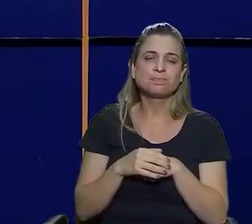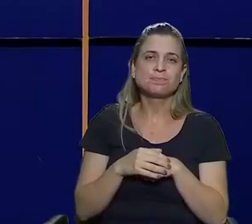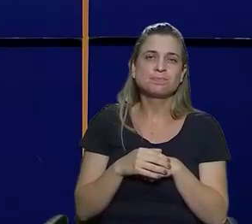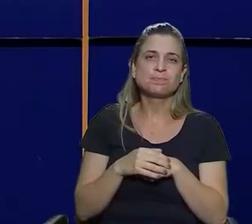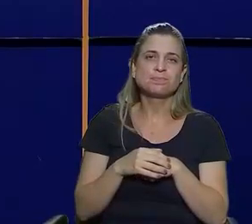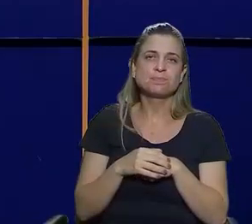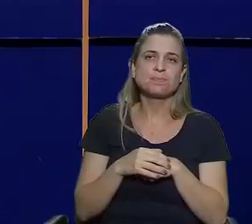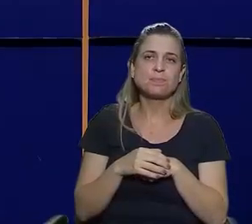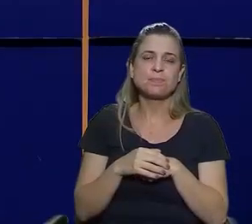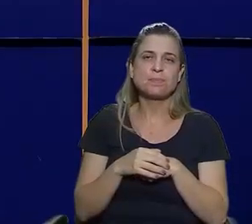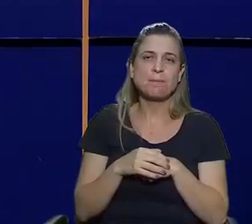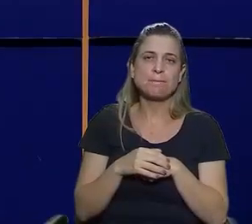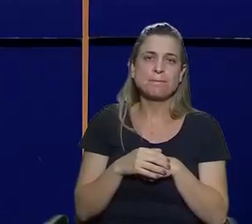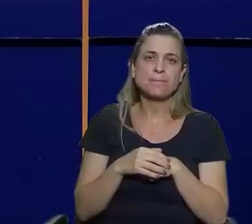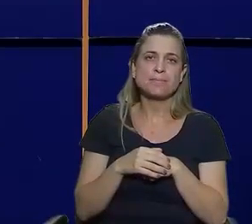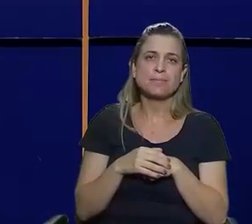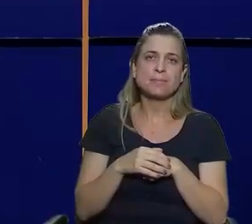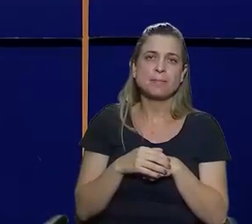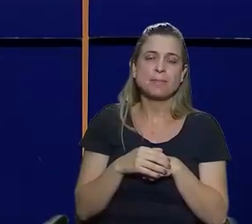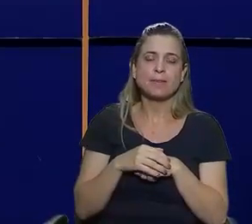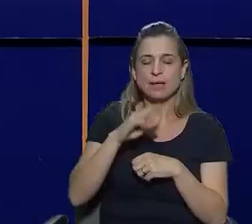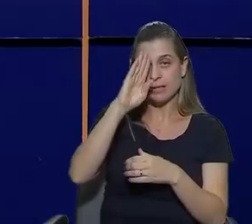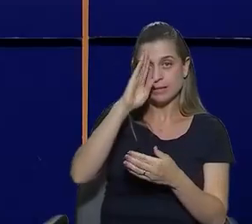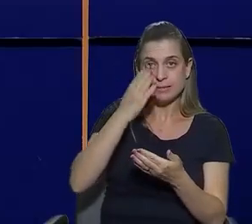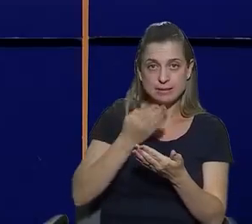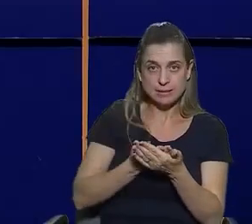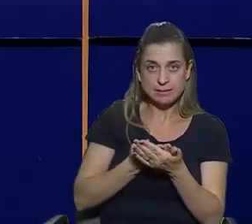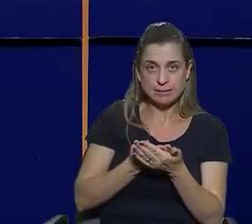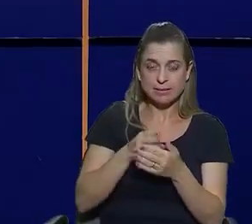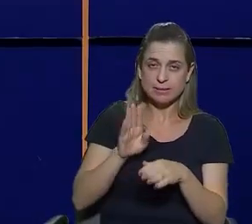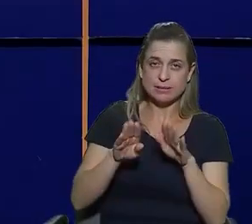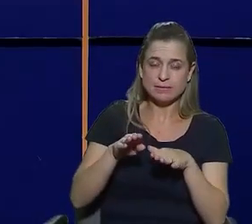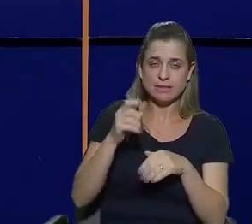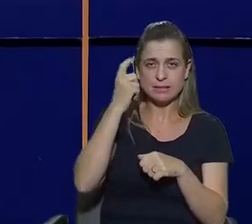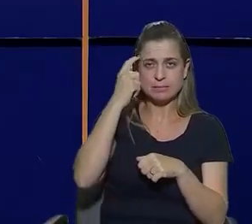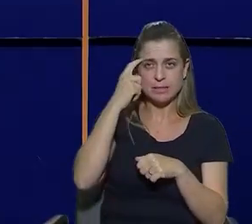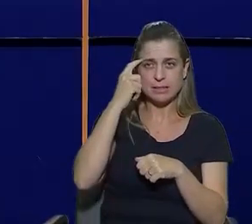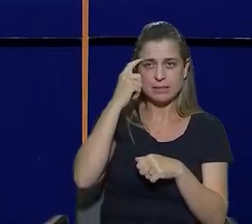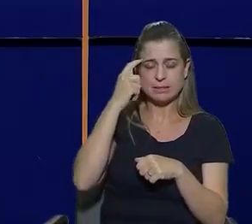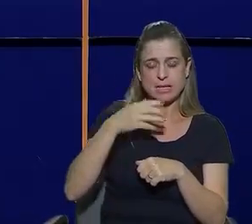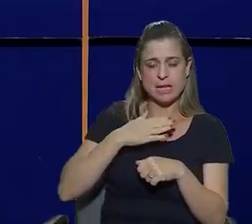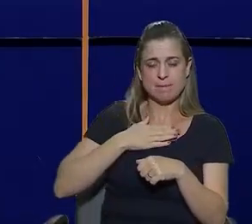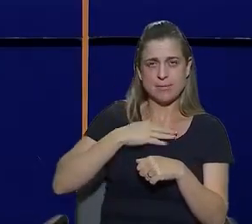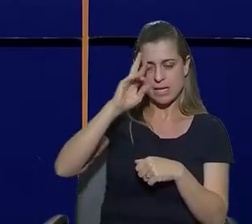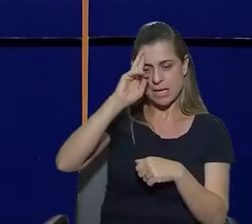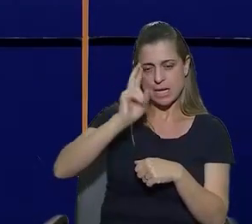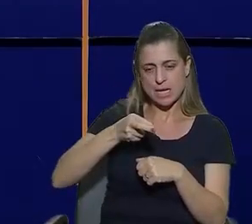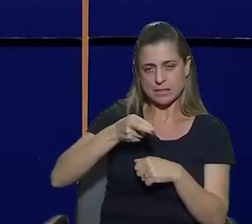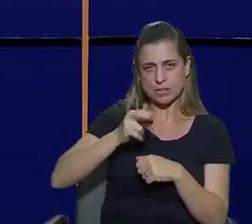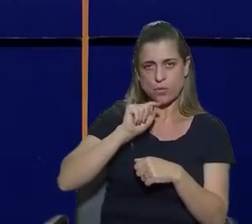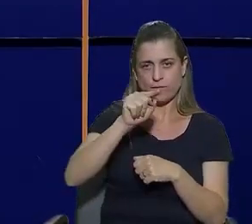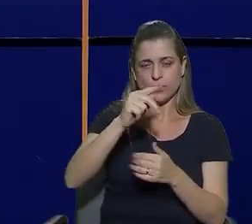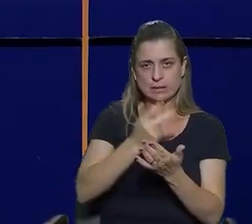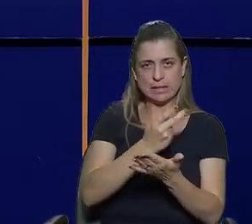estar imbuída dessas certezas que, às vezes, a literatura nos dá e dizer assim, eu tenho razão e você está errado. Eu acho que a gente precisa fazer um movimento